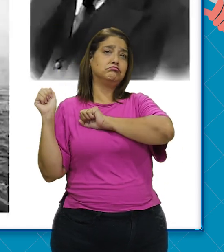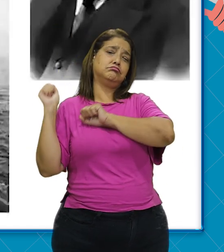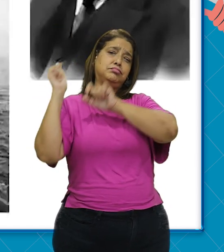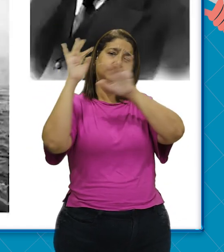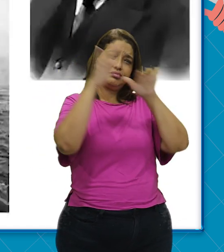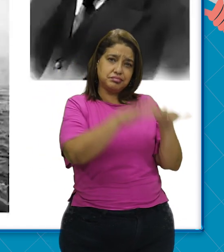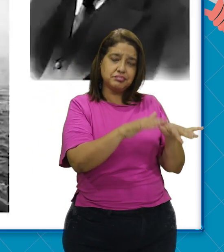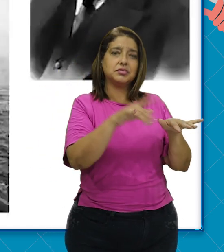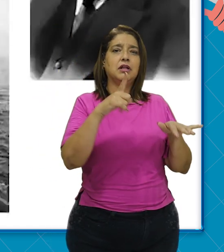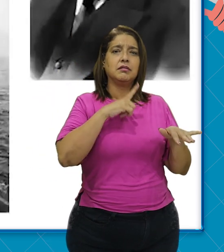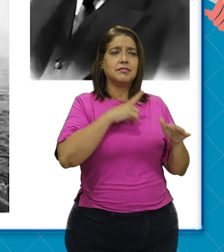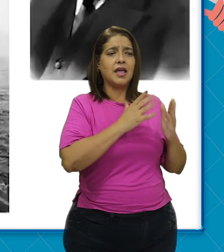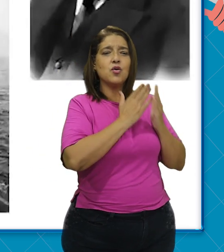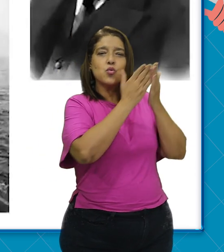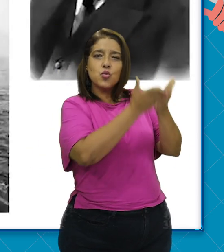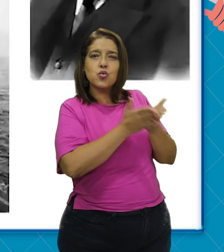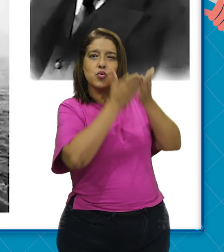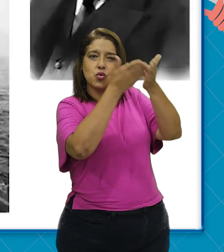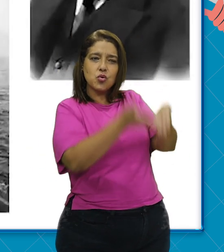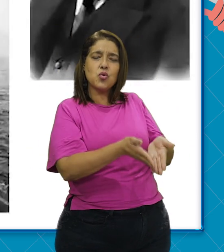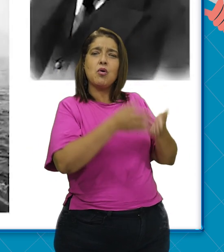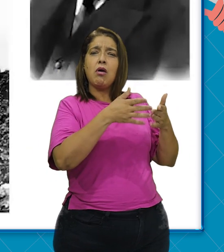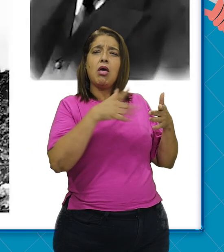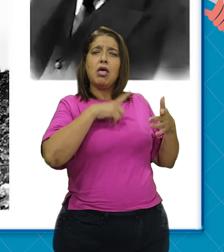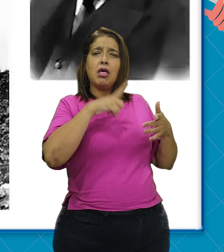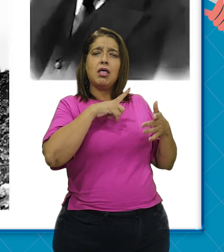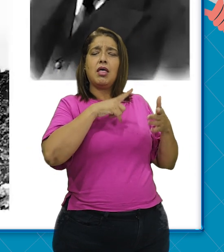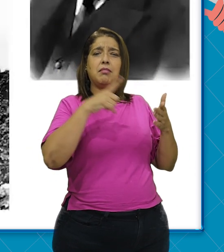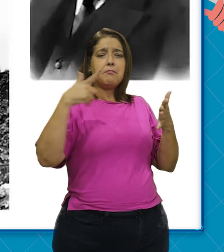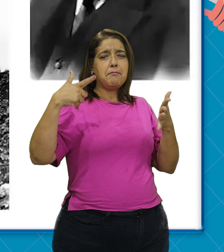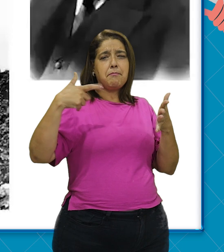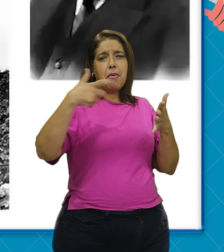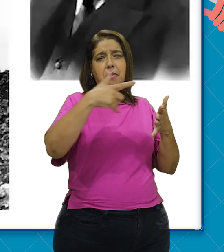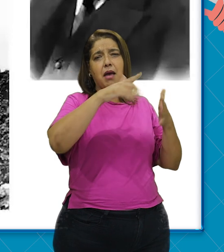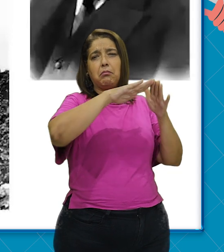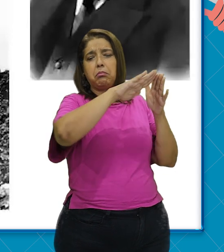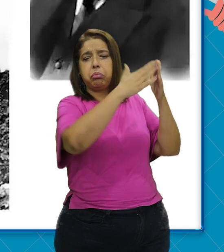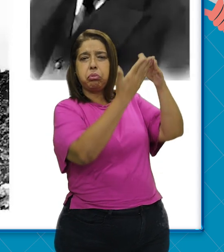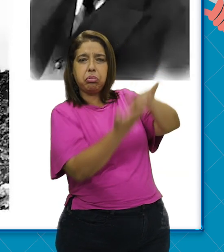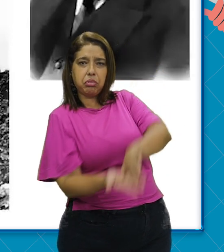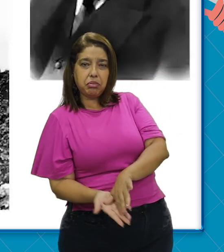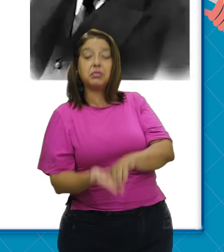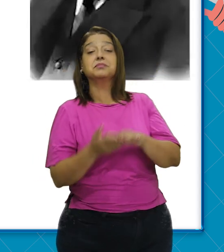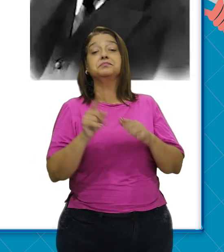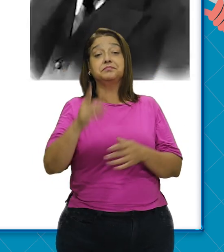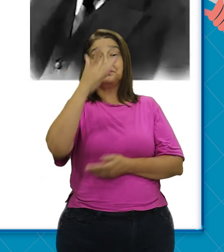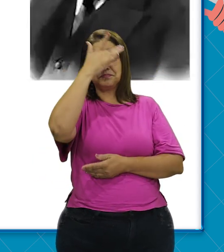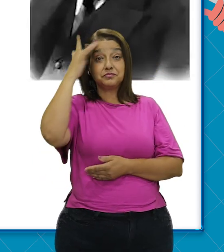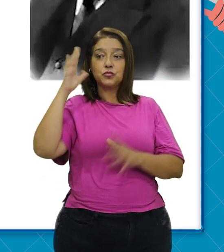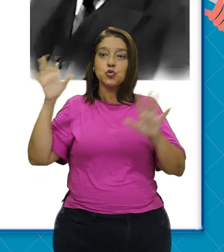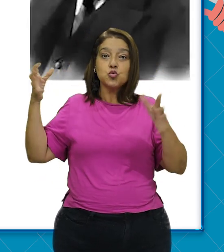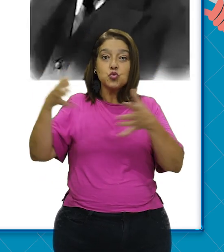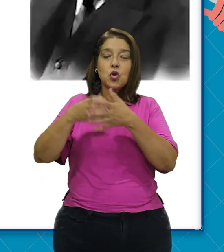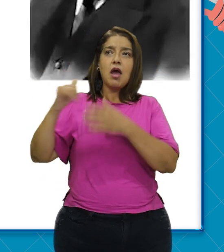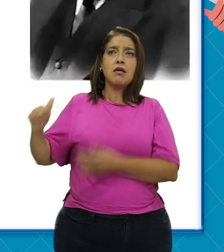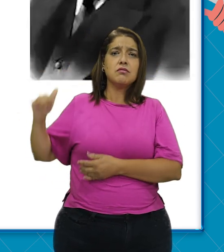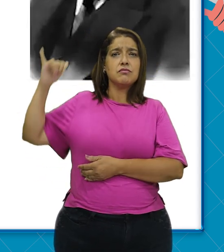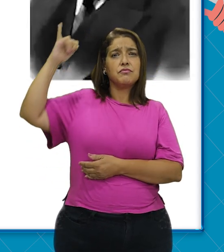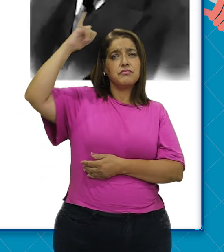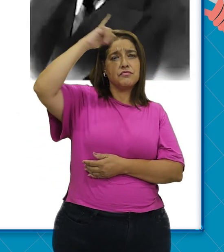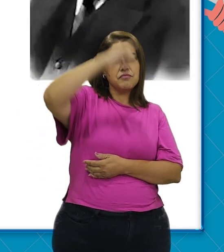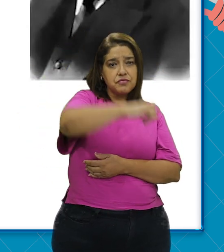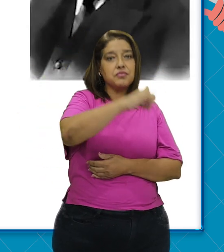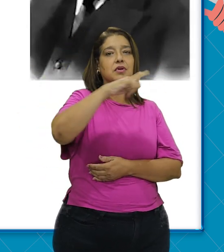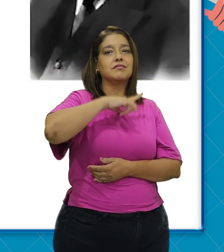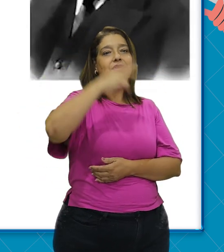dos nossos navios. Assim, Braz enviou tropas militares, um grupo de aviadores e um corpo médico para combater ao lado